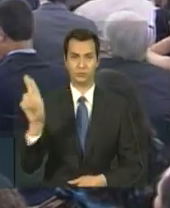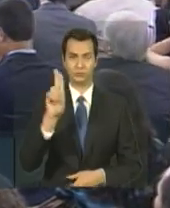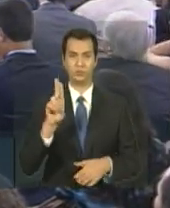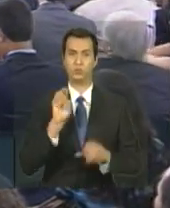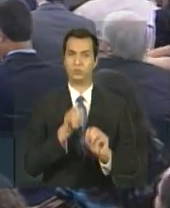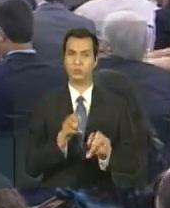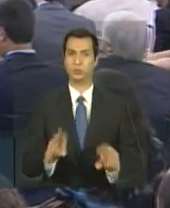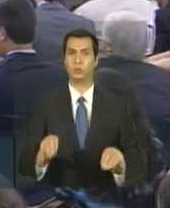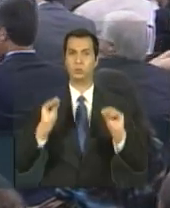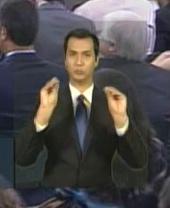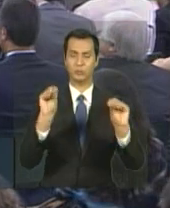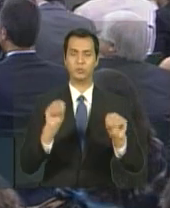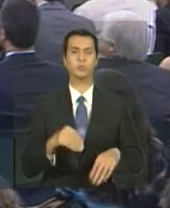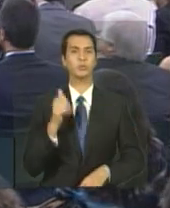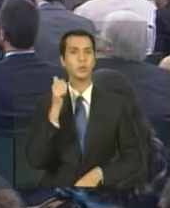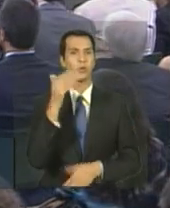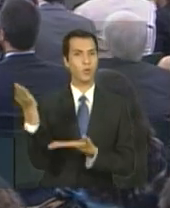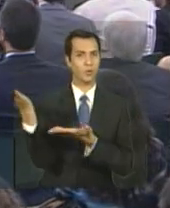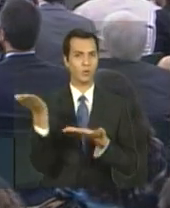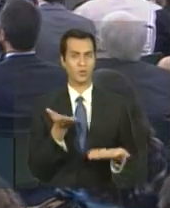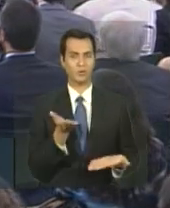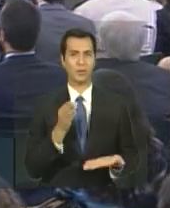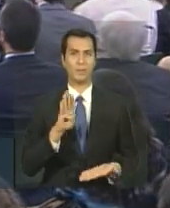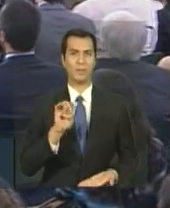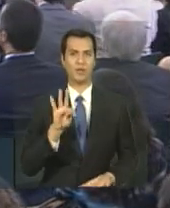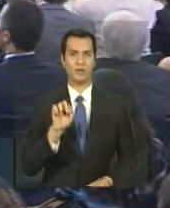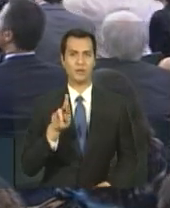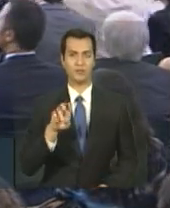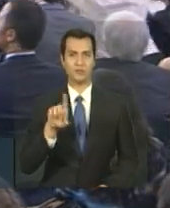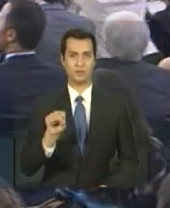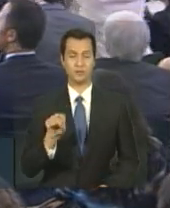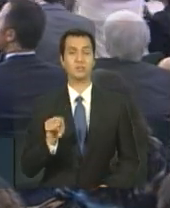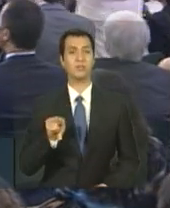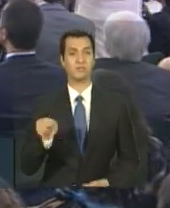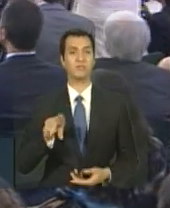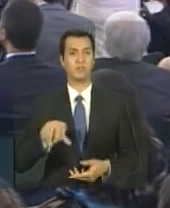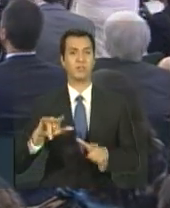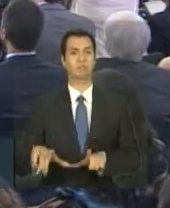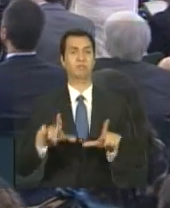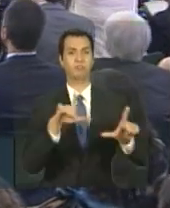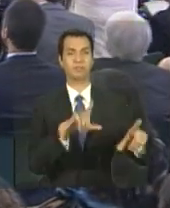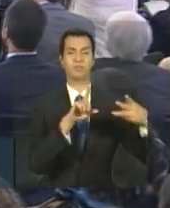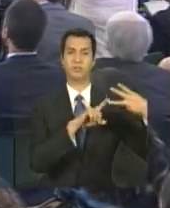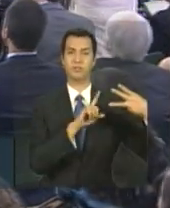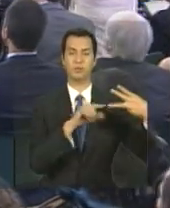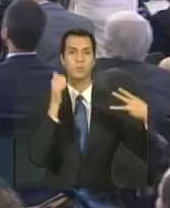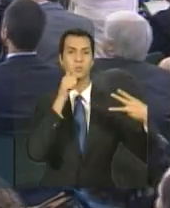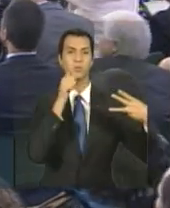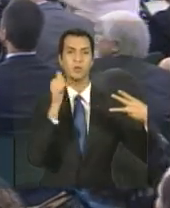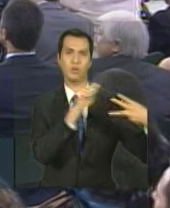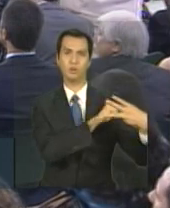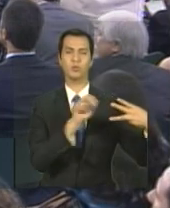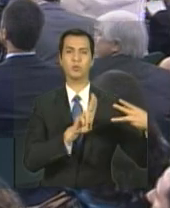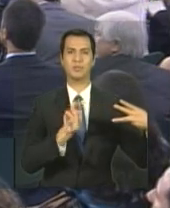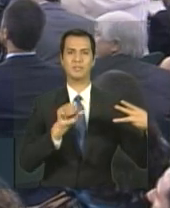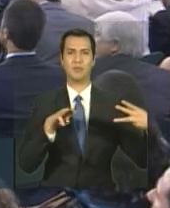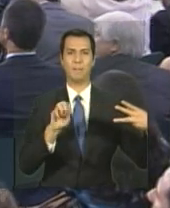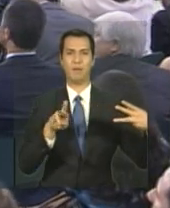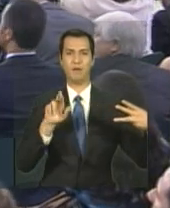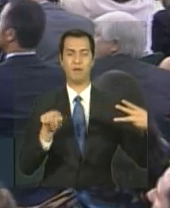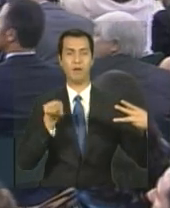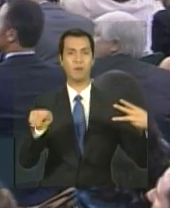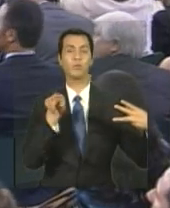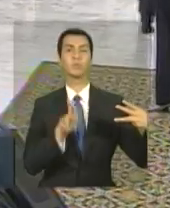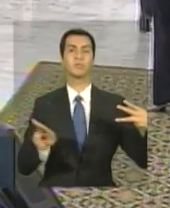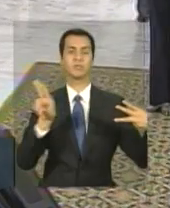Beatriz Bier Johan Petter a entregar o prêmio à terceira colocada da categoria Samara Iris de Lima Santos, da